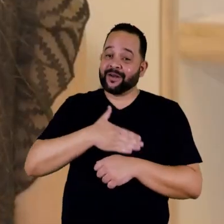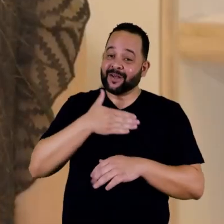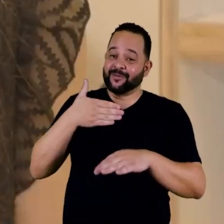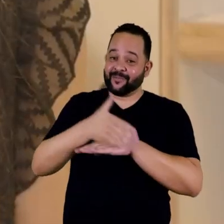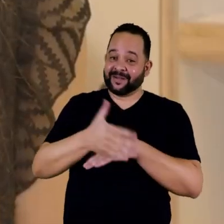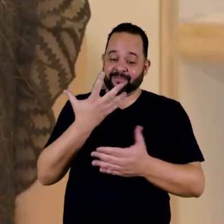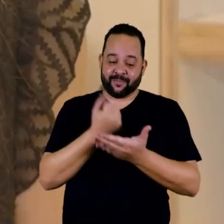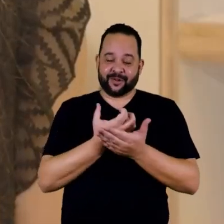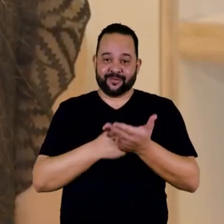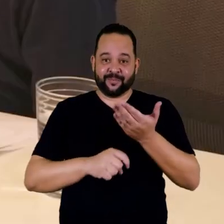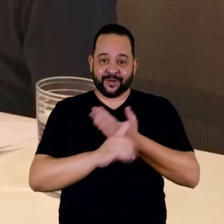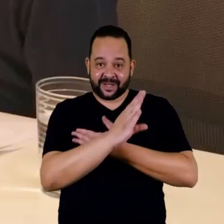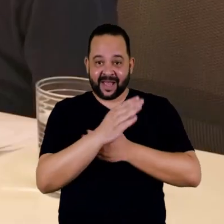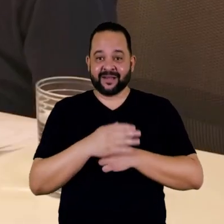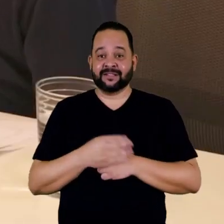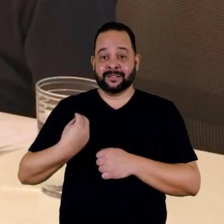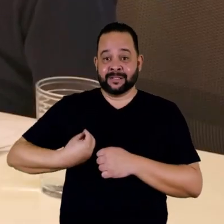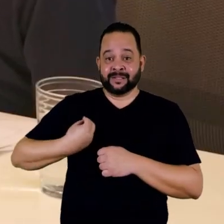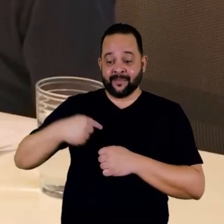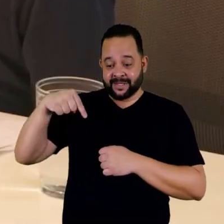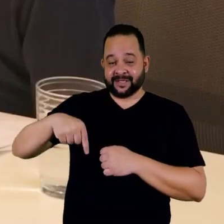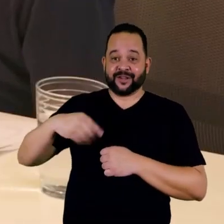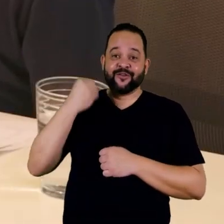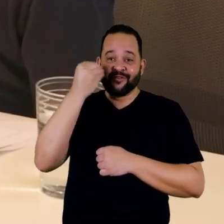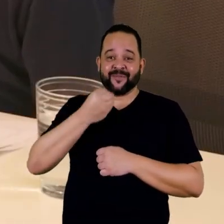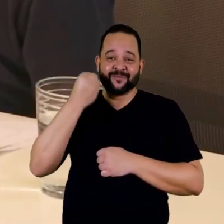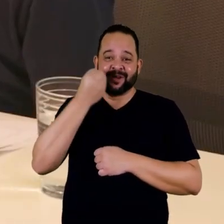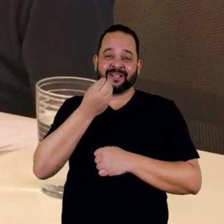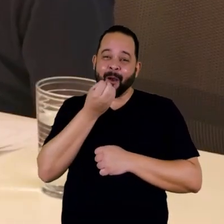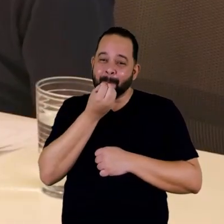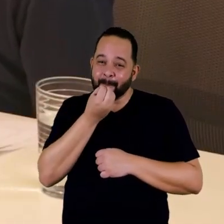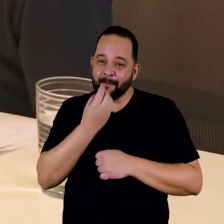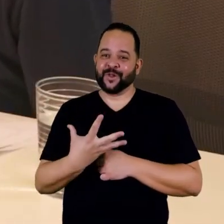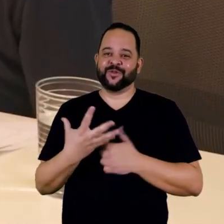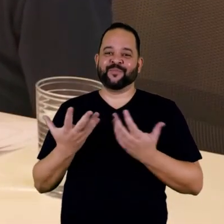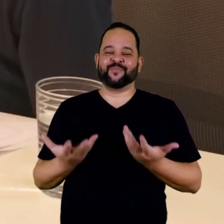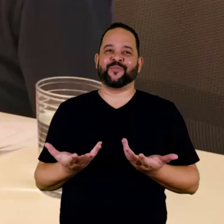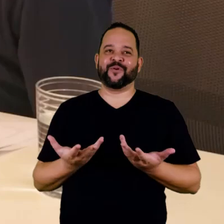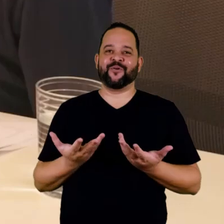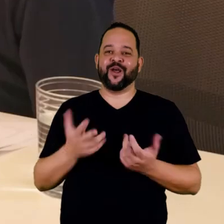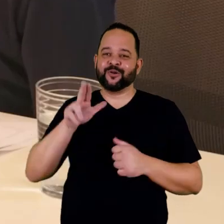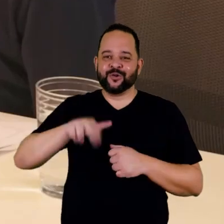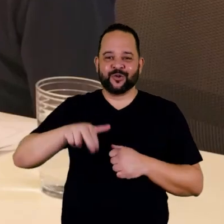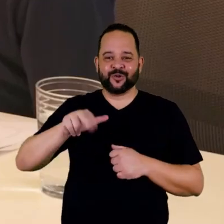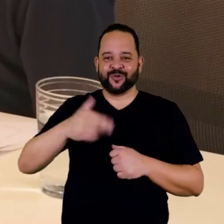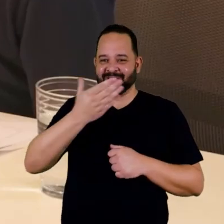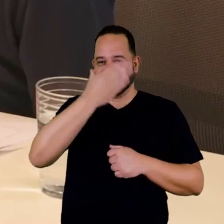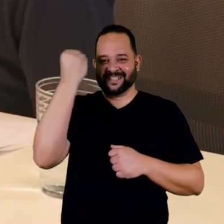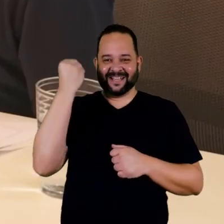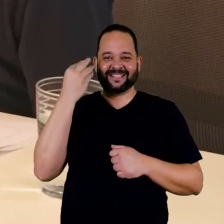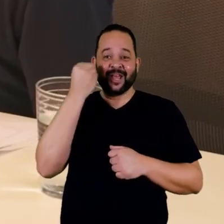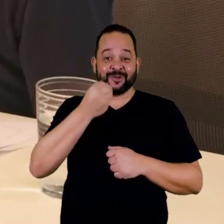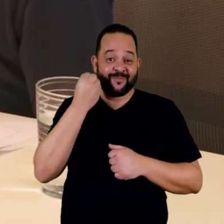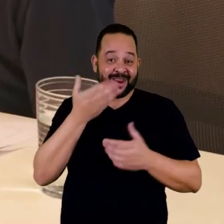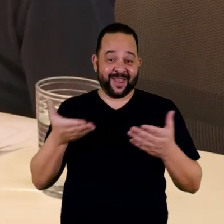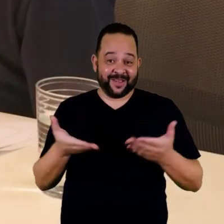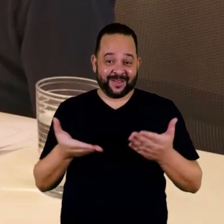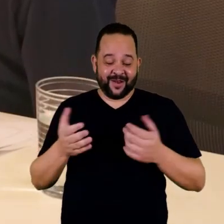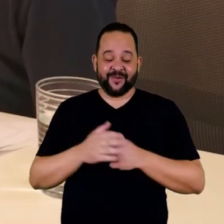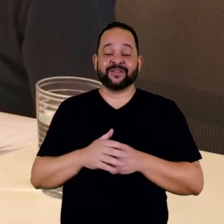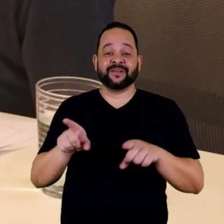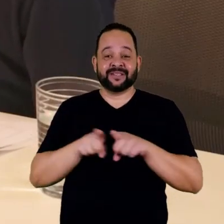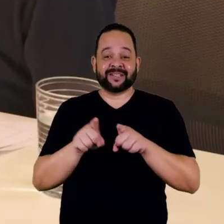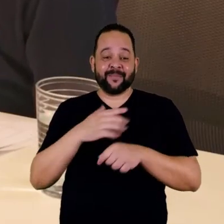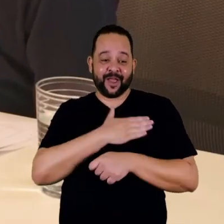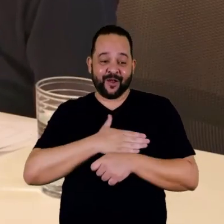ela estar aqui fazer esse podcast com ela foi uma experiência muito boa eu nunca esquecerei essa experiência eu gostei